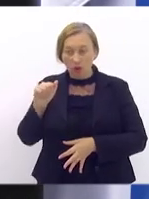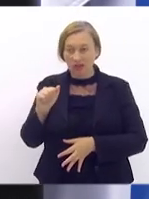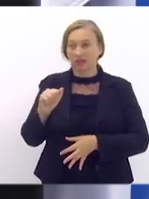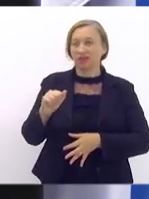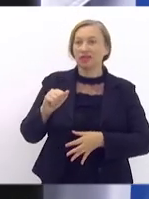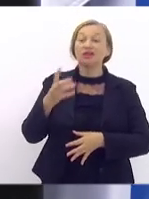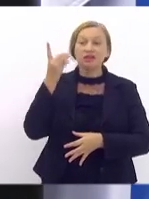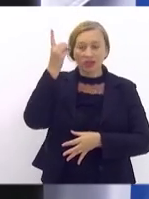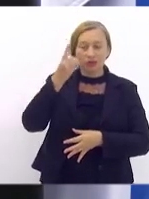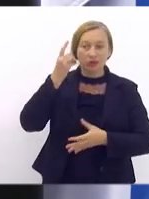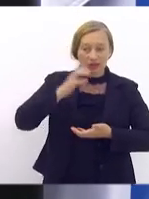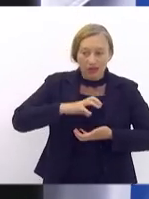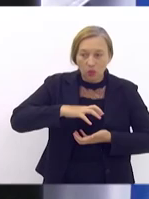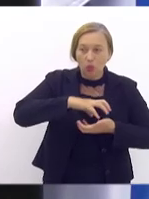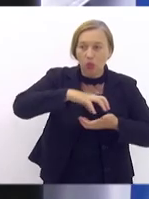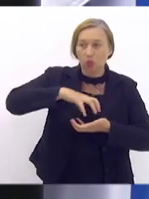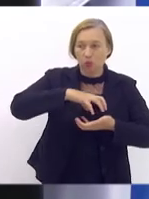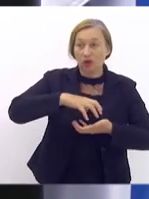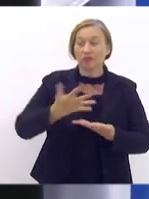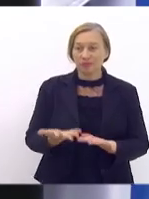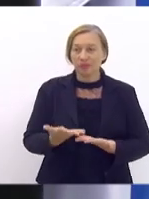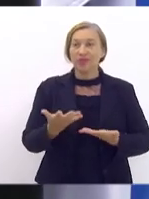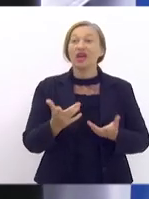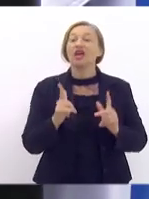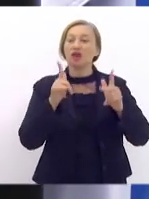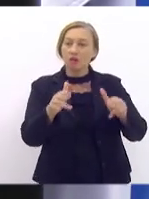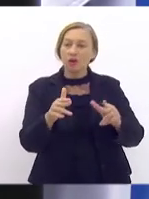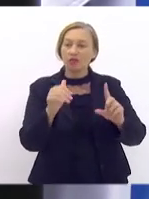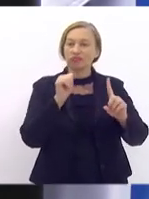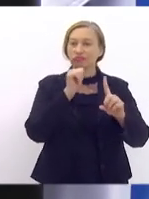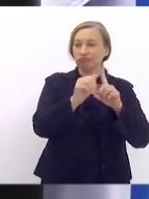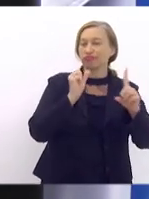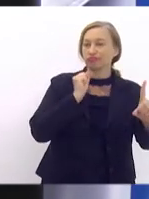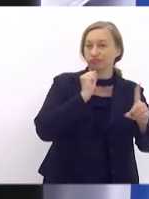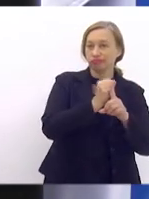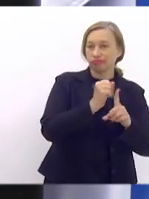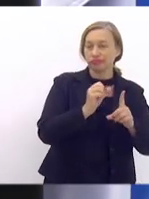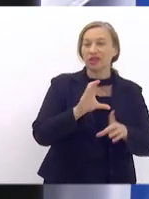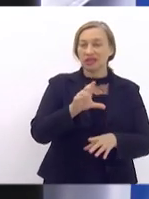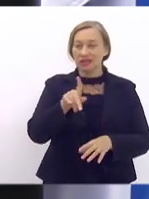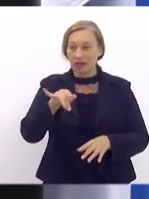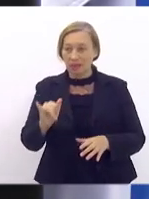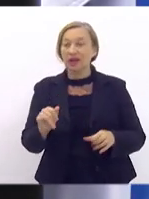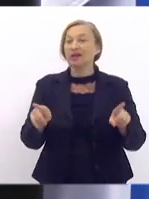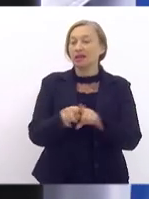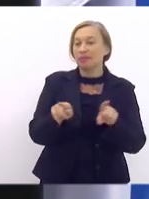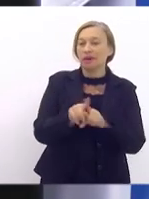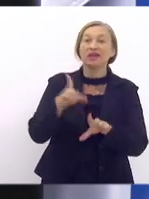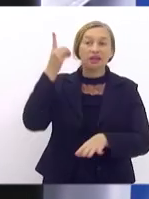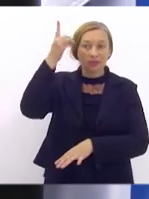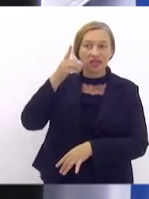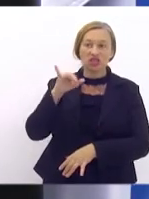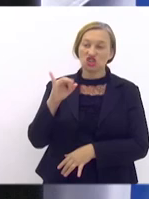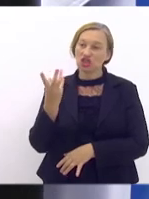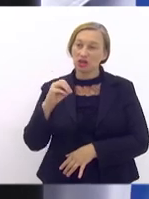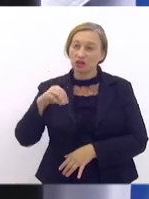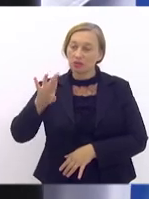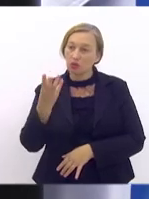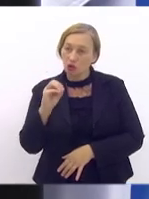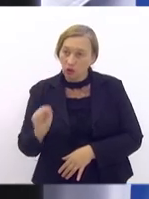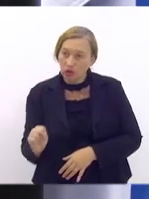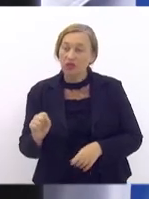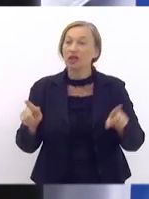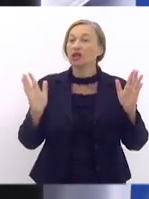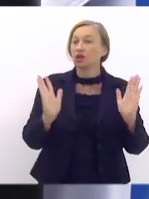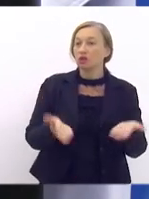deputado, da mesma forma que na CPI do feminicídio nós tivemos então o deputado Chicão Bulhões, que hoje está exercendo